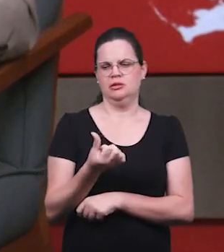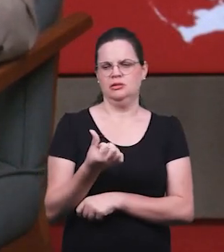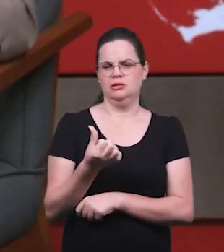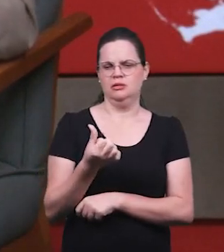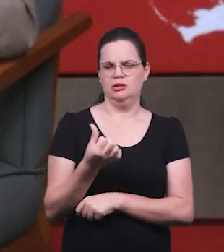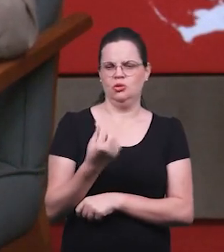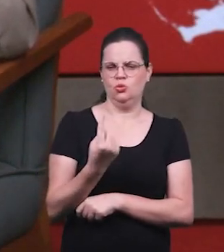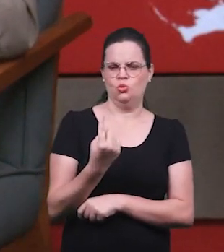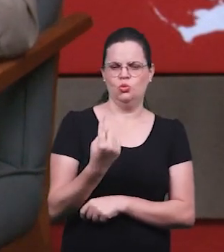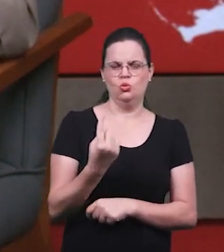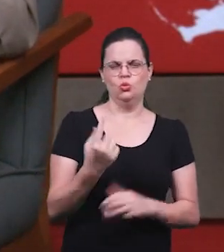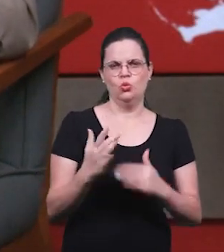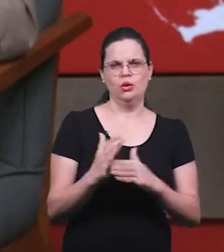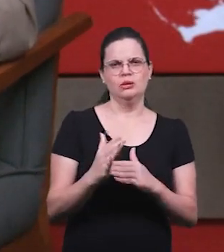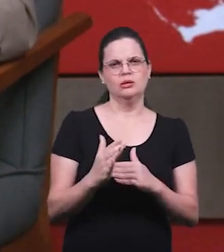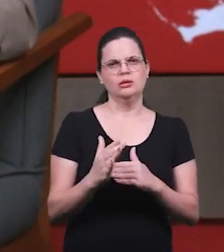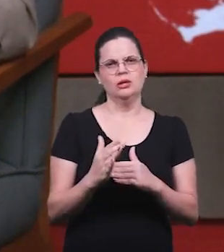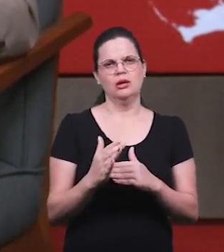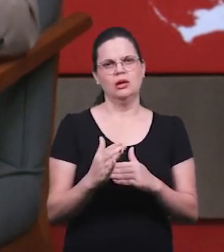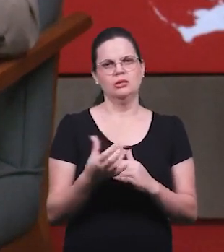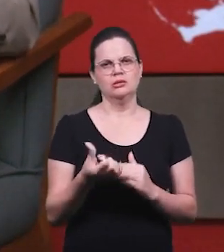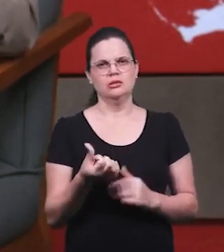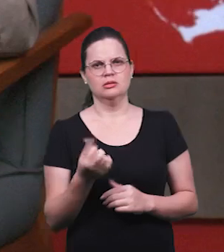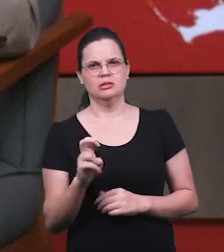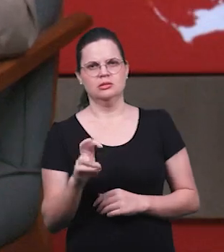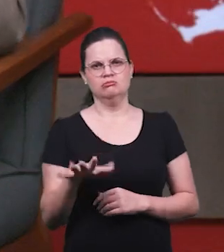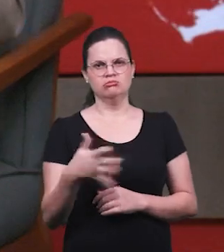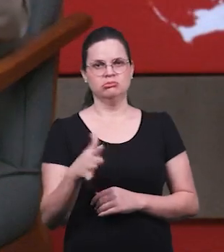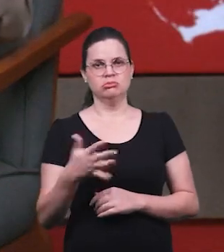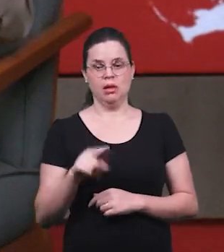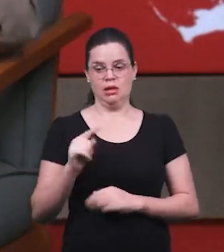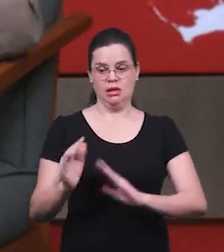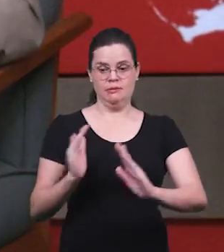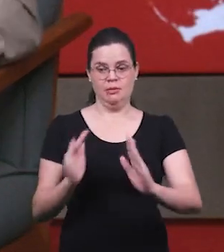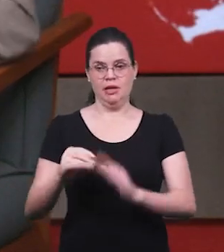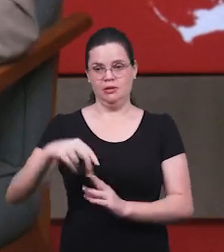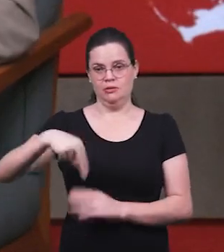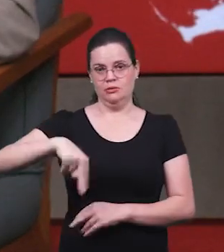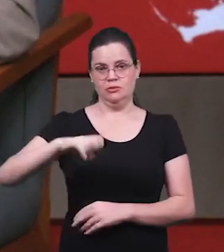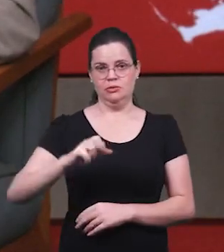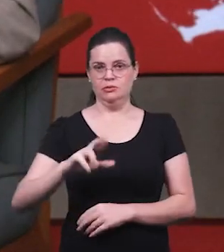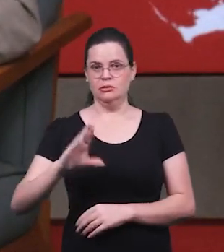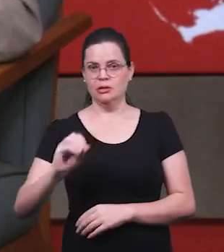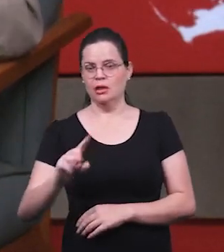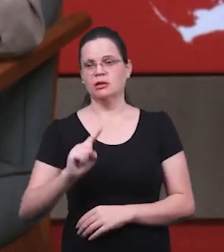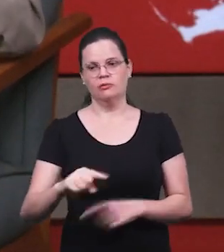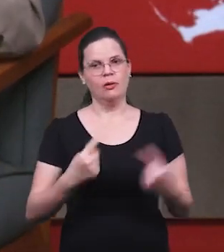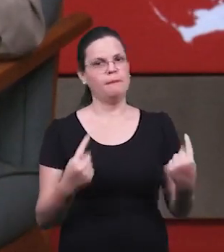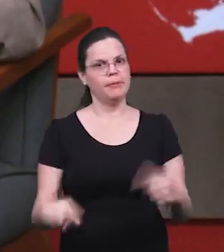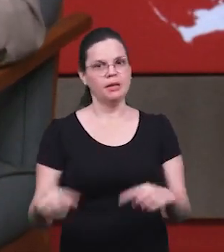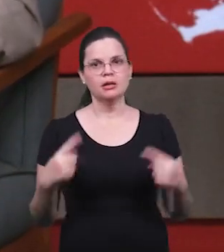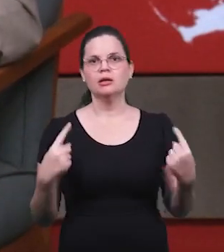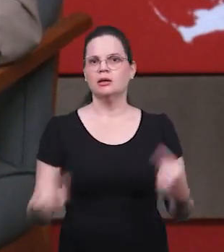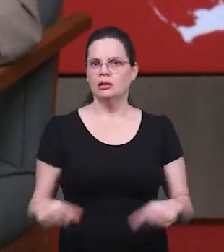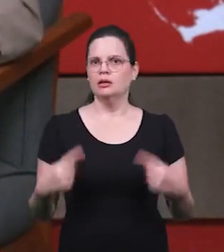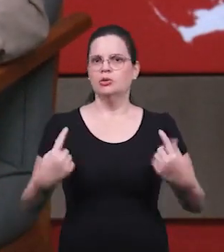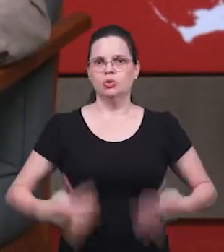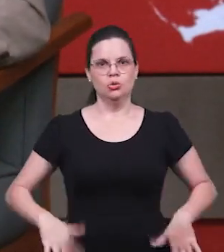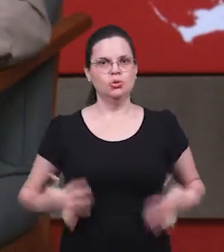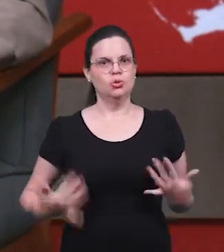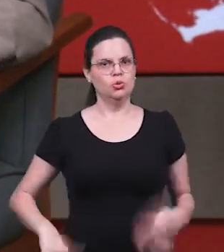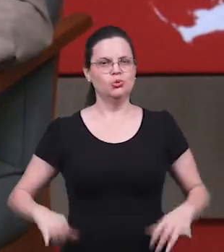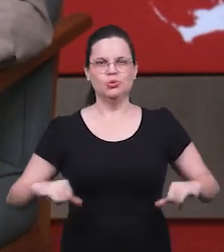65, 61 até 60, por aí, 65, essa época de Nero aí, a perseguição